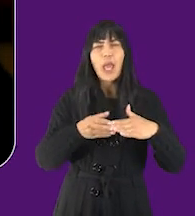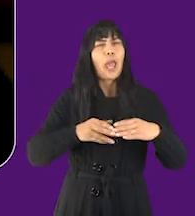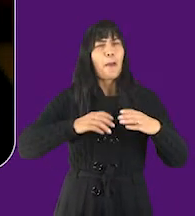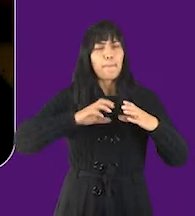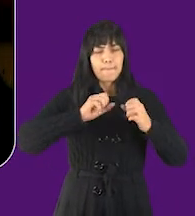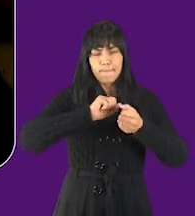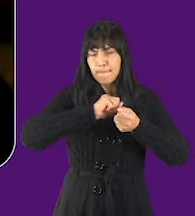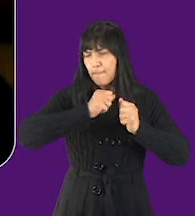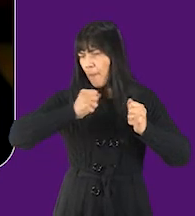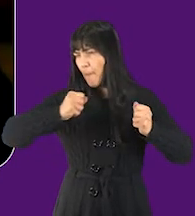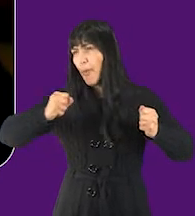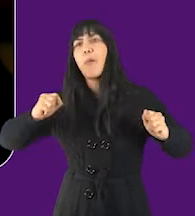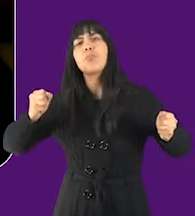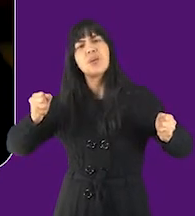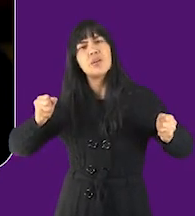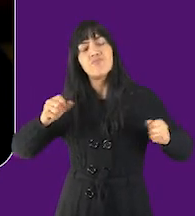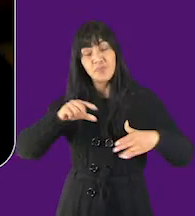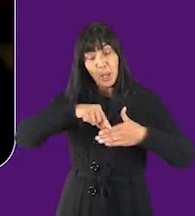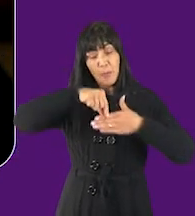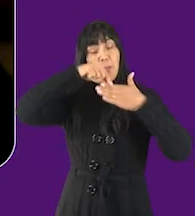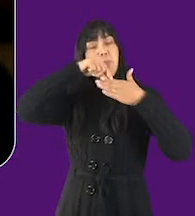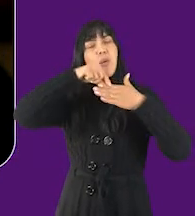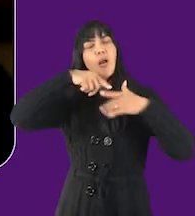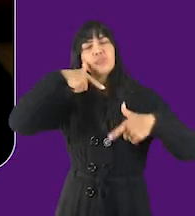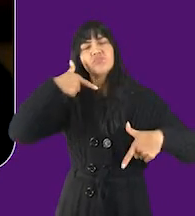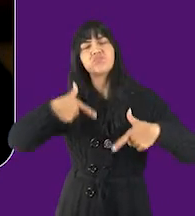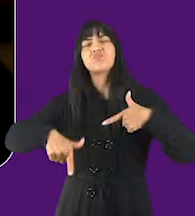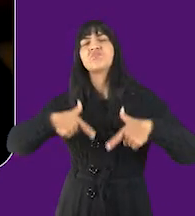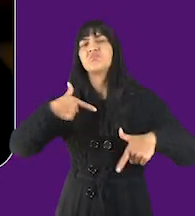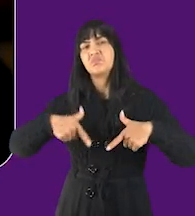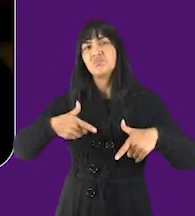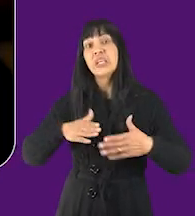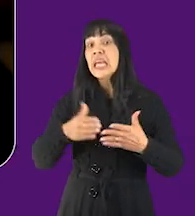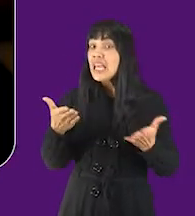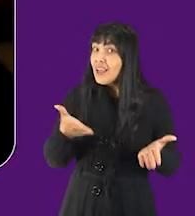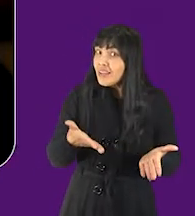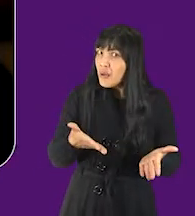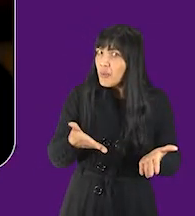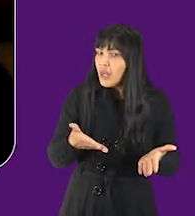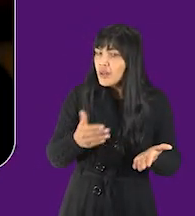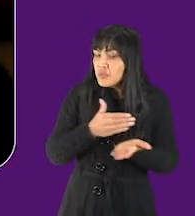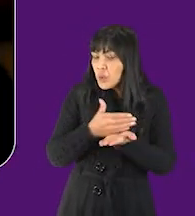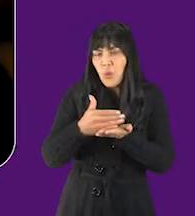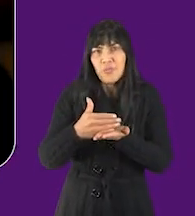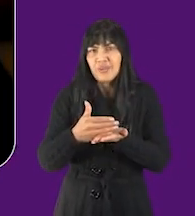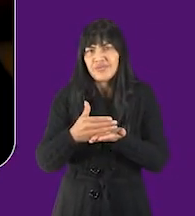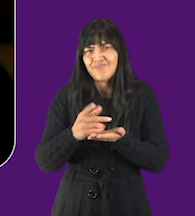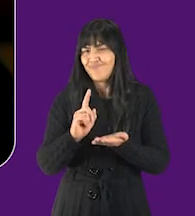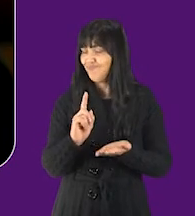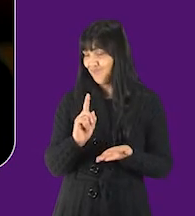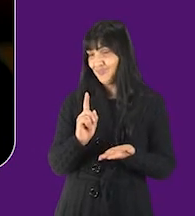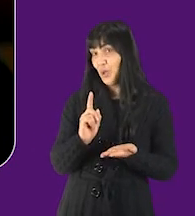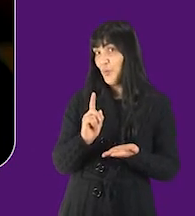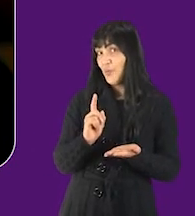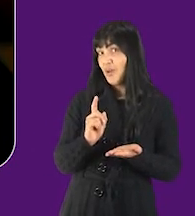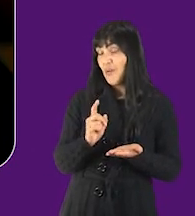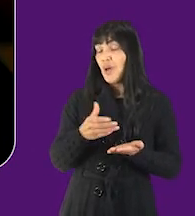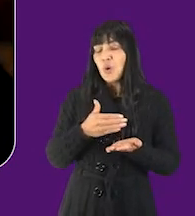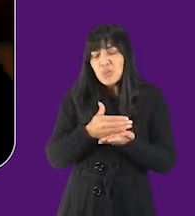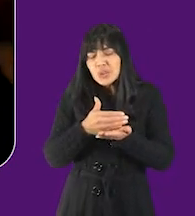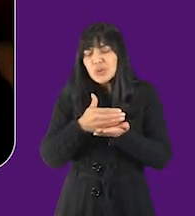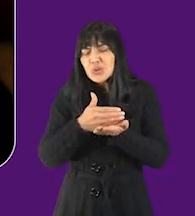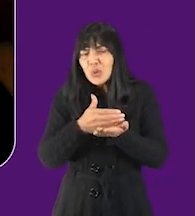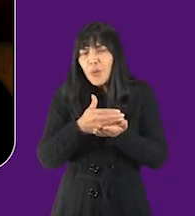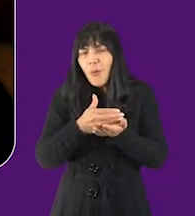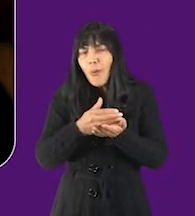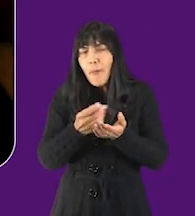uma gigante, né? É uma empresa líder de mercado e que, obviamente, no começo não era assim. Provavelmente